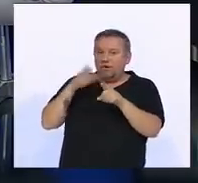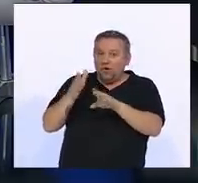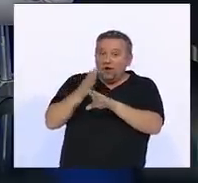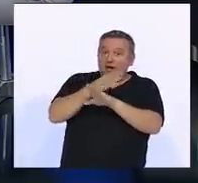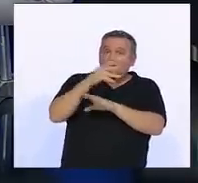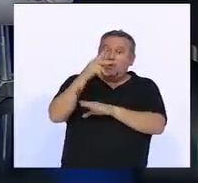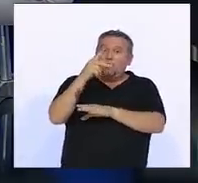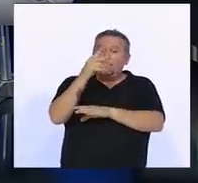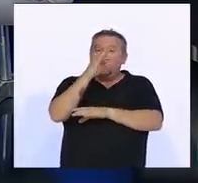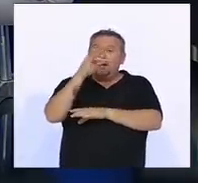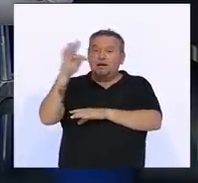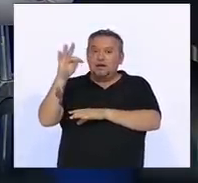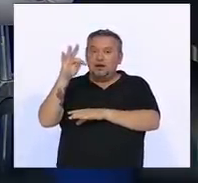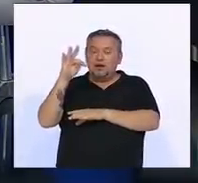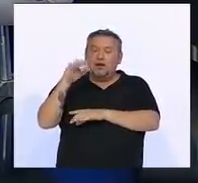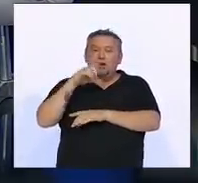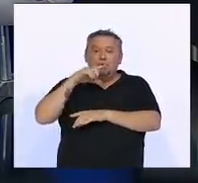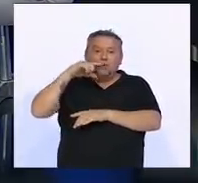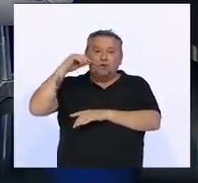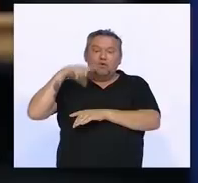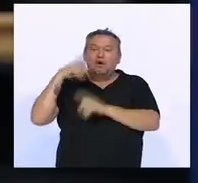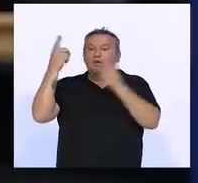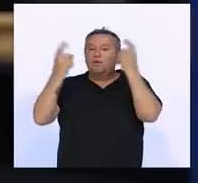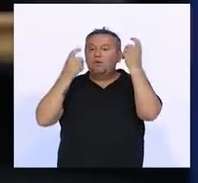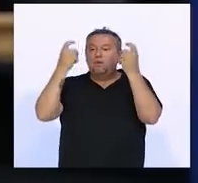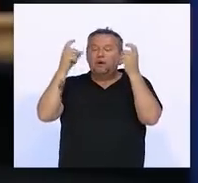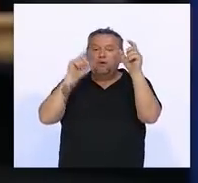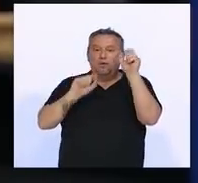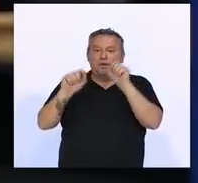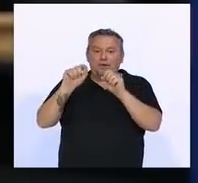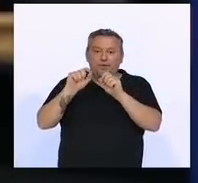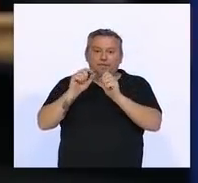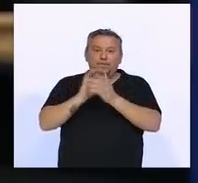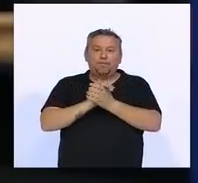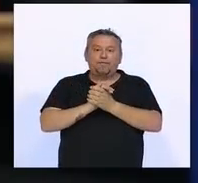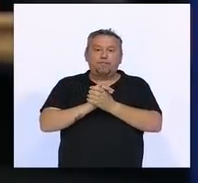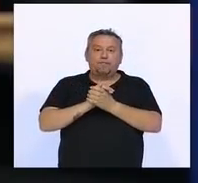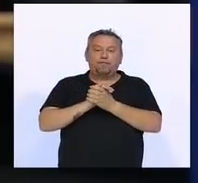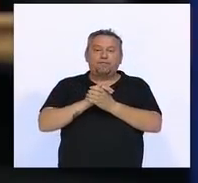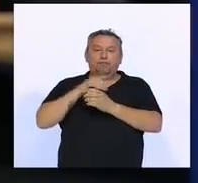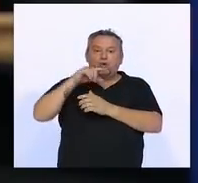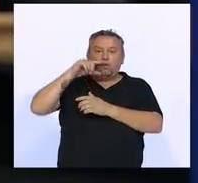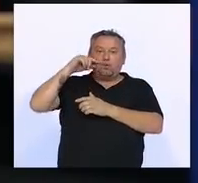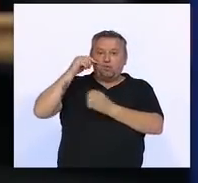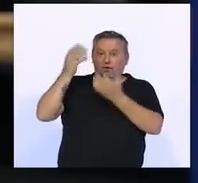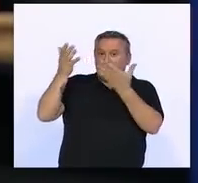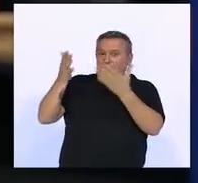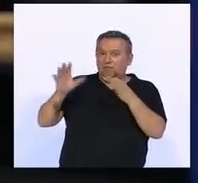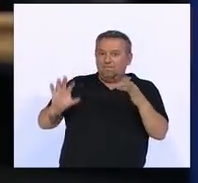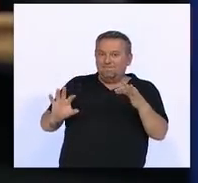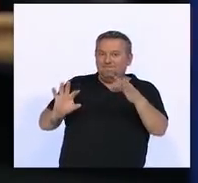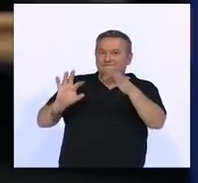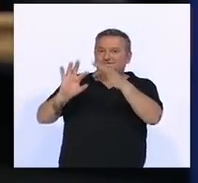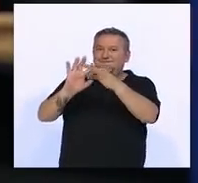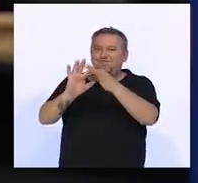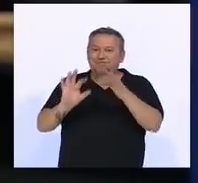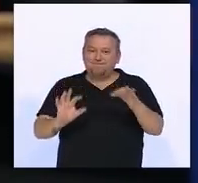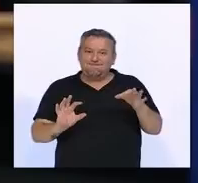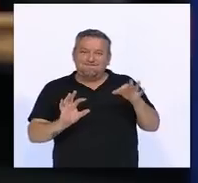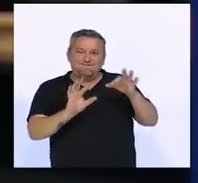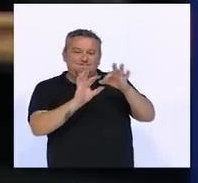O lado do PT, o que que Ciro Gomes tem muita preocupação? O Ciro não quer se aliar a nenhum grupo